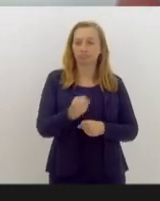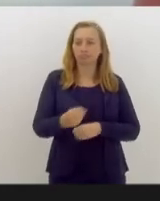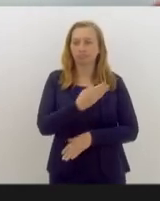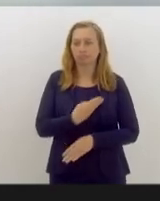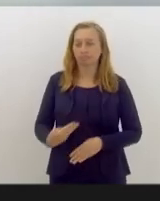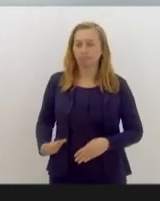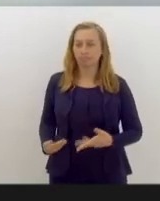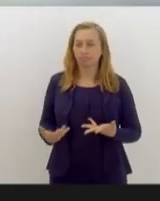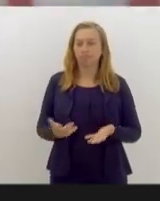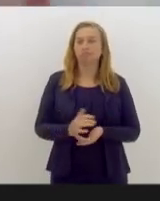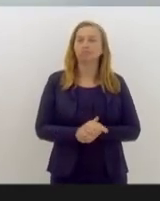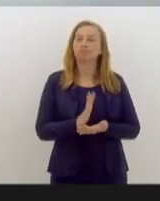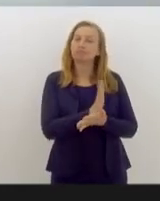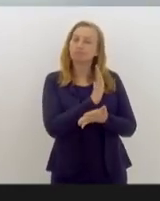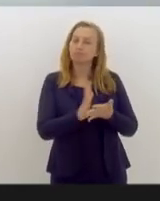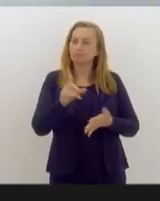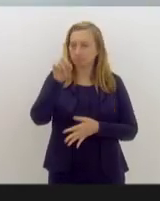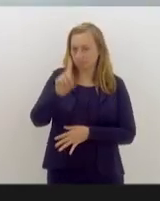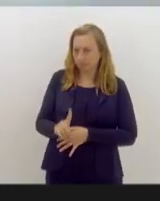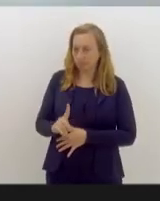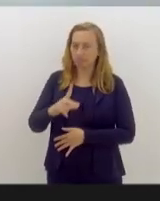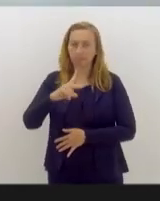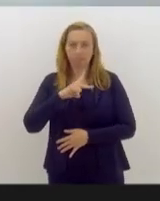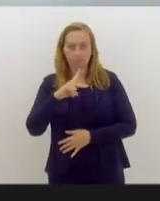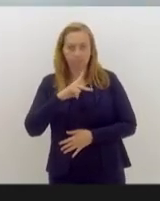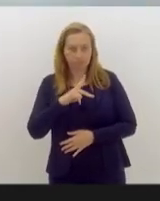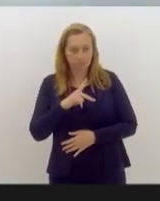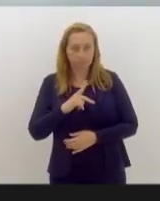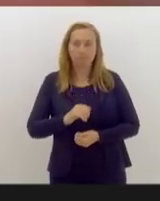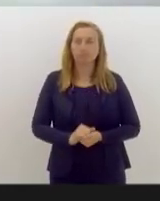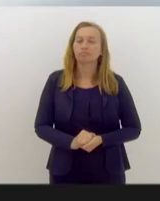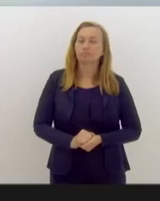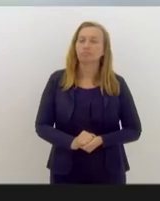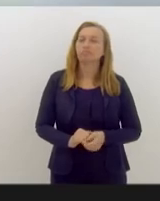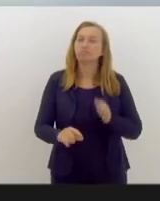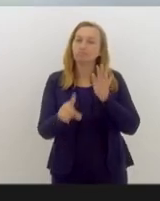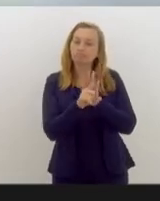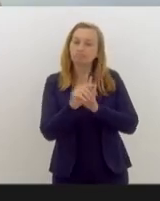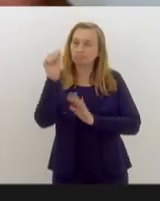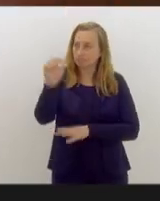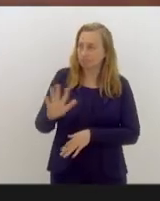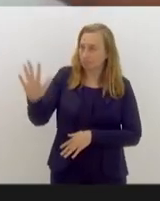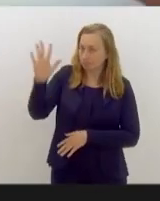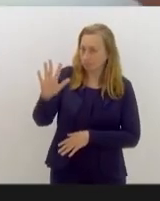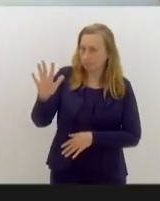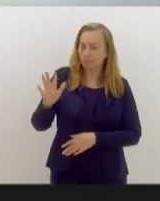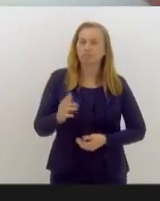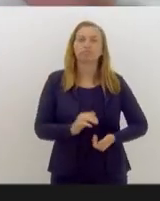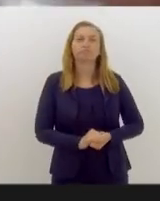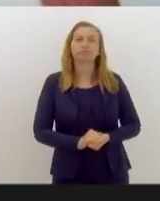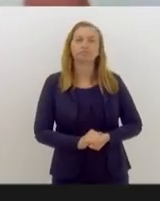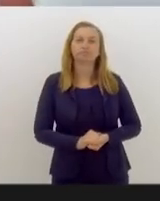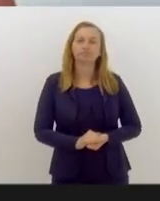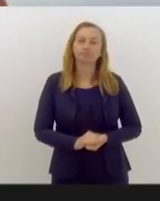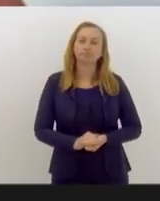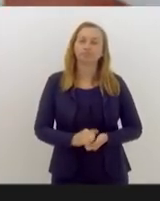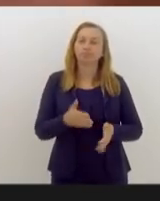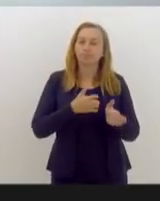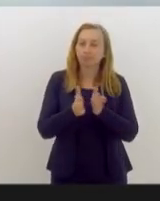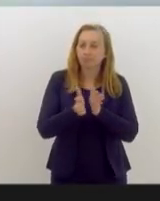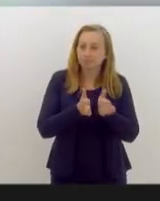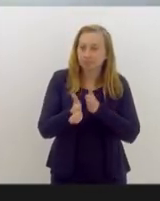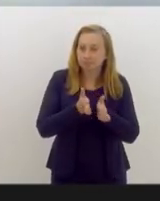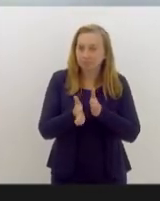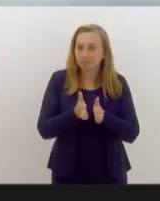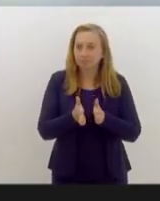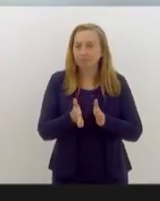que estão previstos na Constituição e nas leis nacionais, né, que é bom regulamentar o acesso a